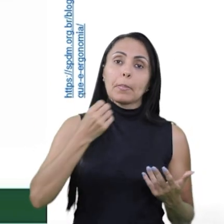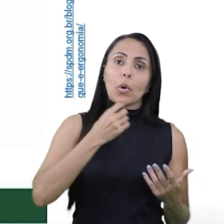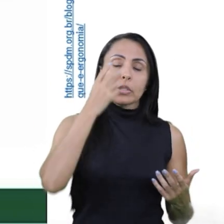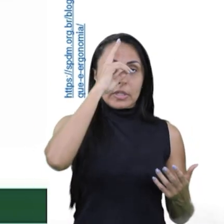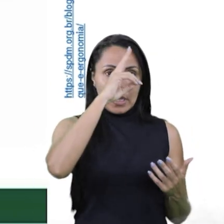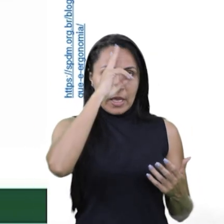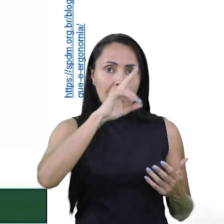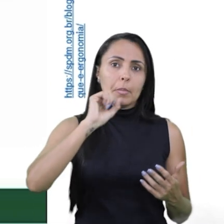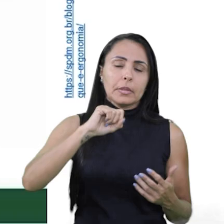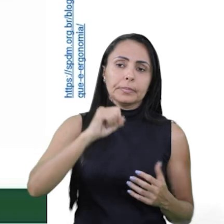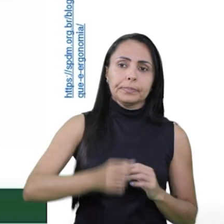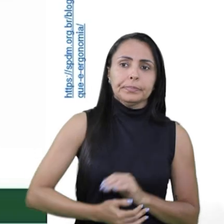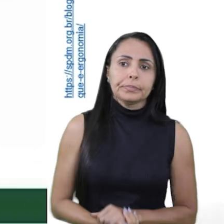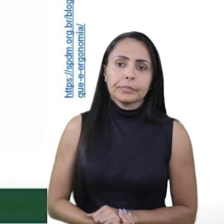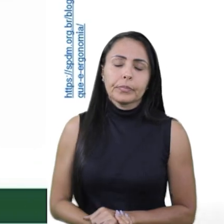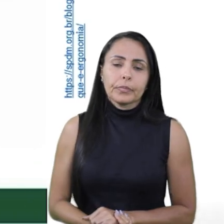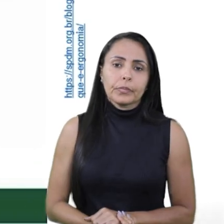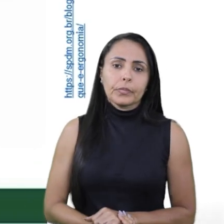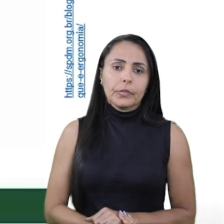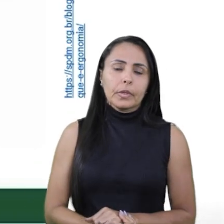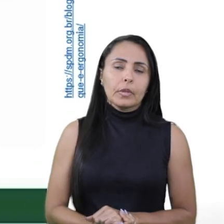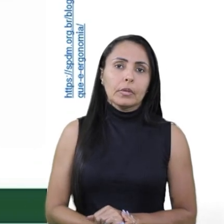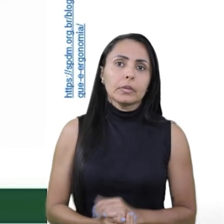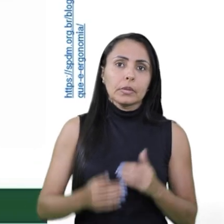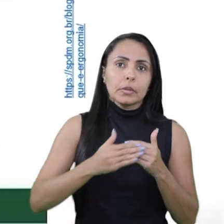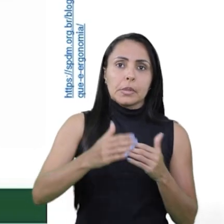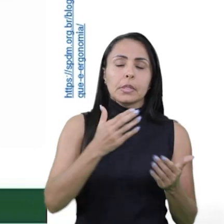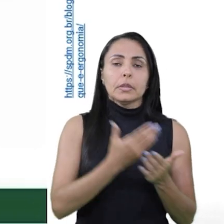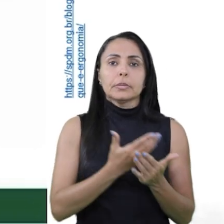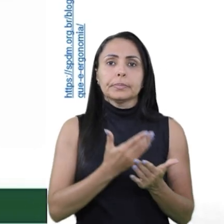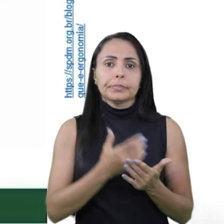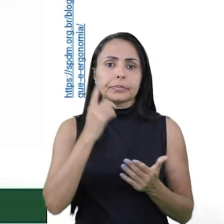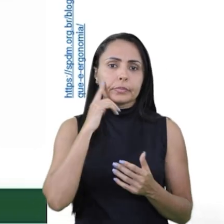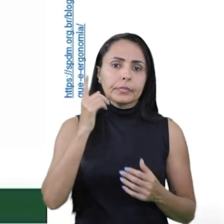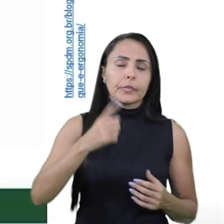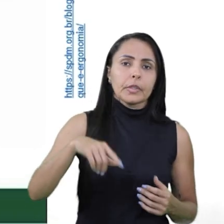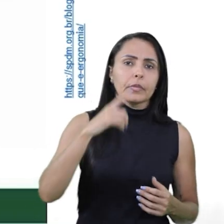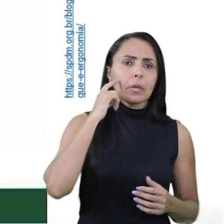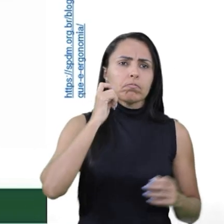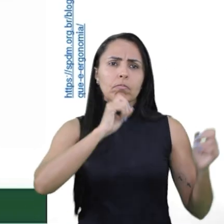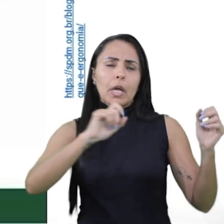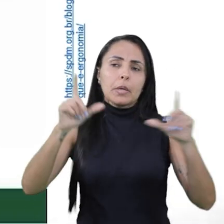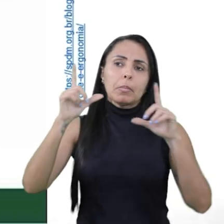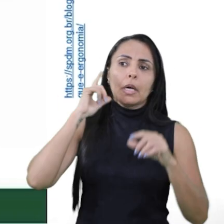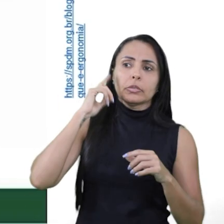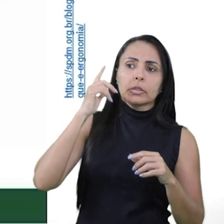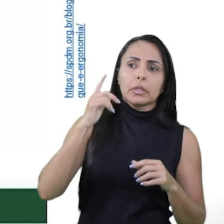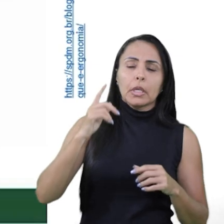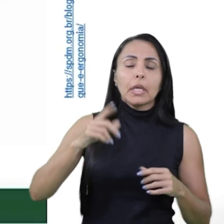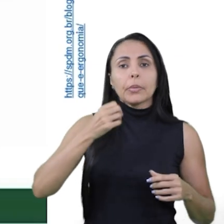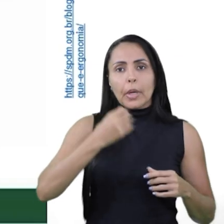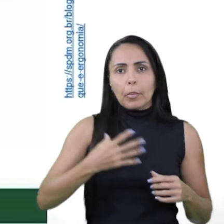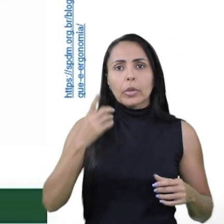lembra, a gente já vai logo, né? Eu mesmo aqui, ó, quando comecei a aula, já comecei assim. Quando veio a imagem, eu já vim logo para o centro. Então é